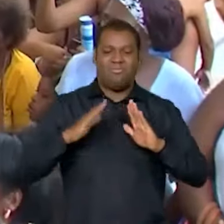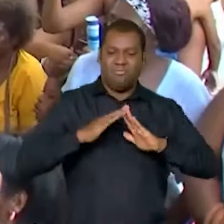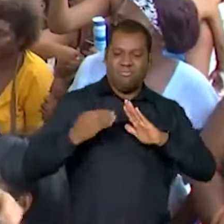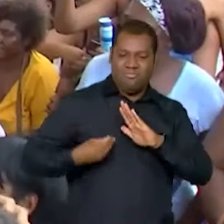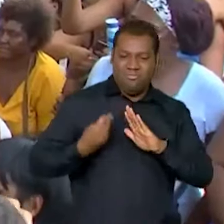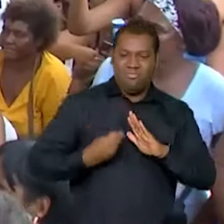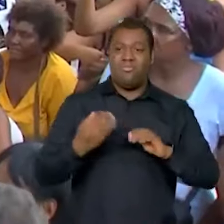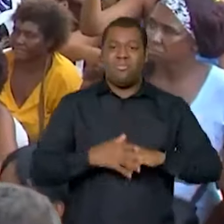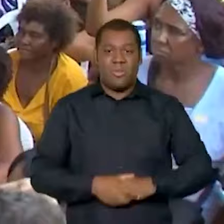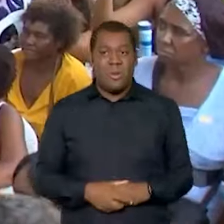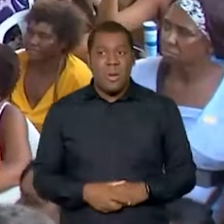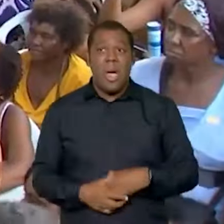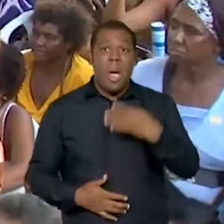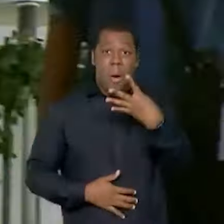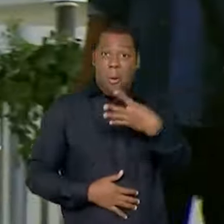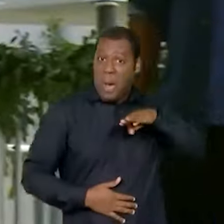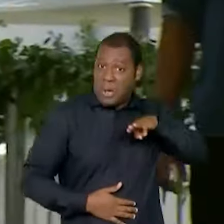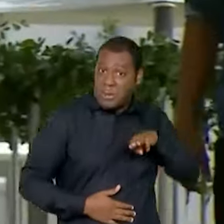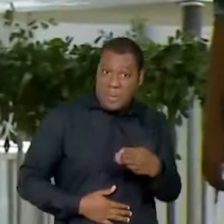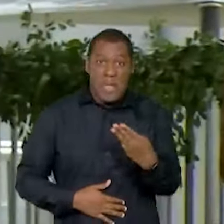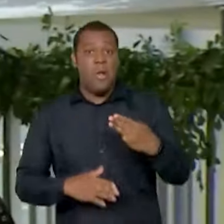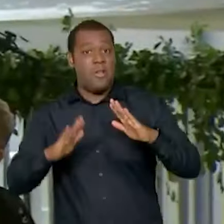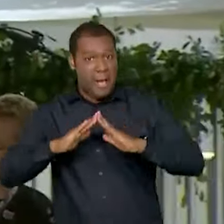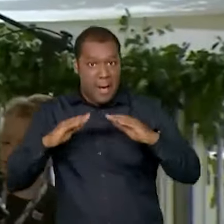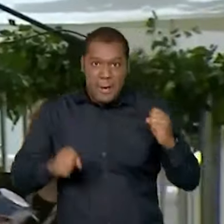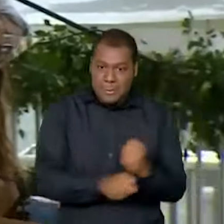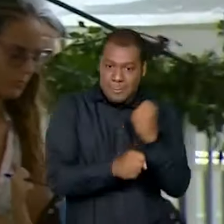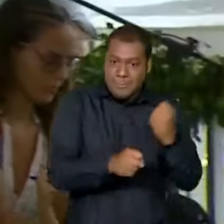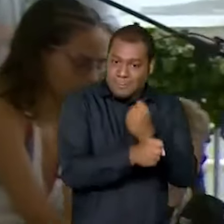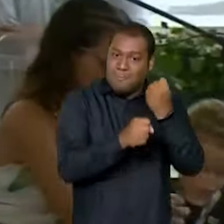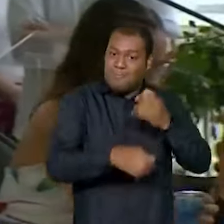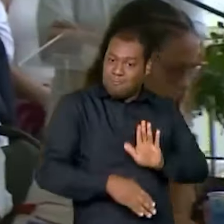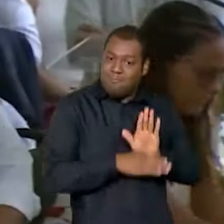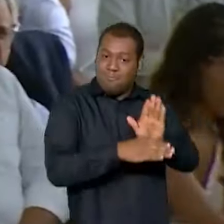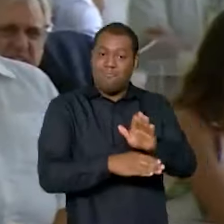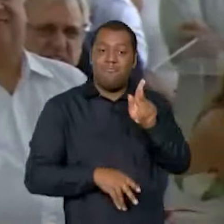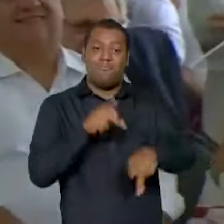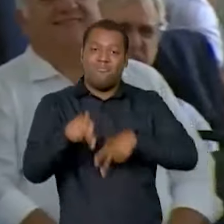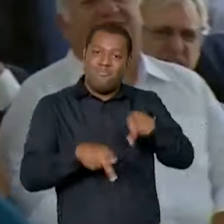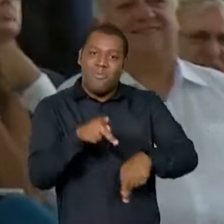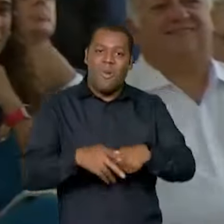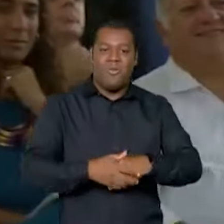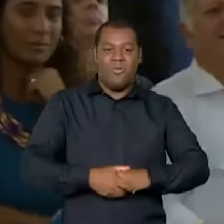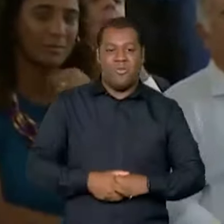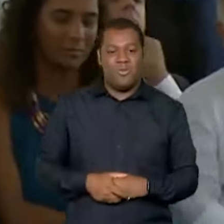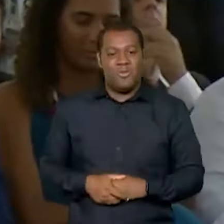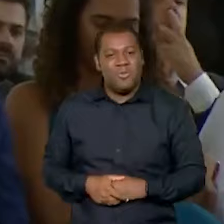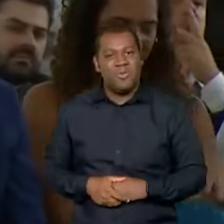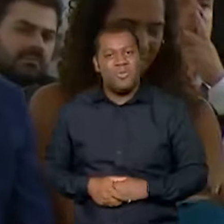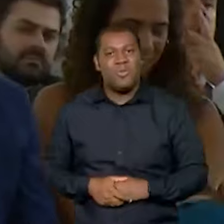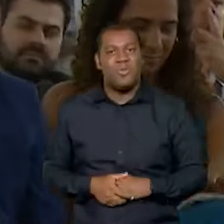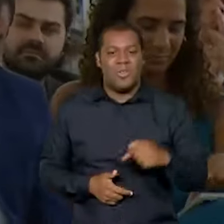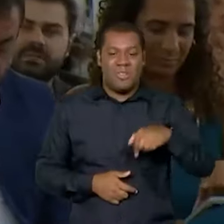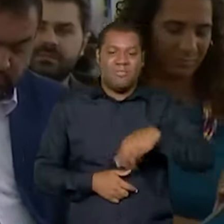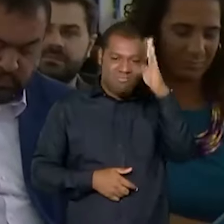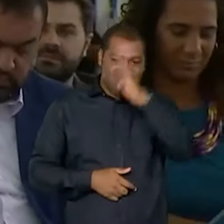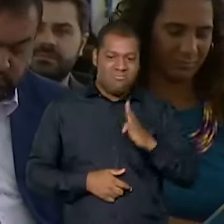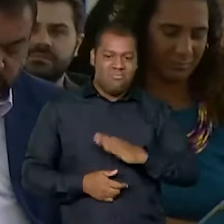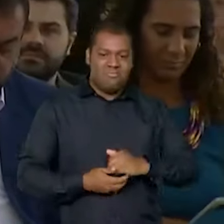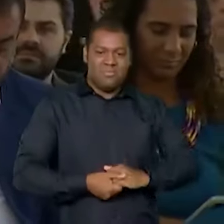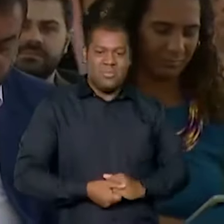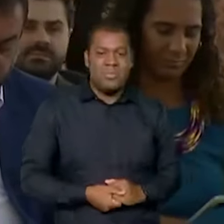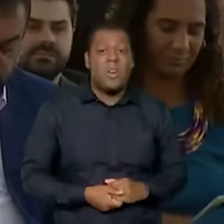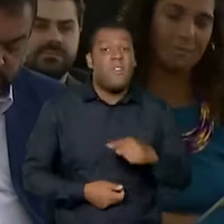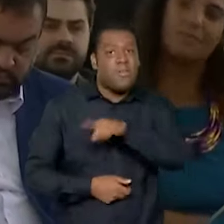de 4 milhões de casas contratadas e foram entregues muitos milhões de casas nesse país.